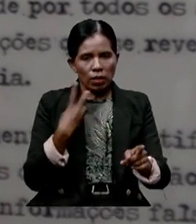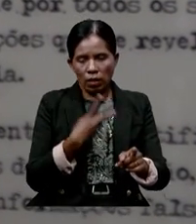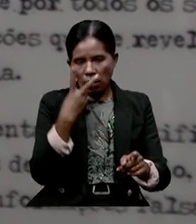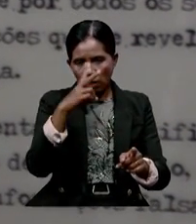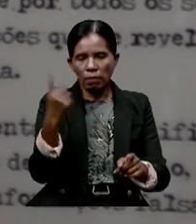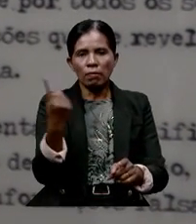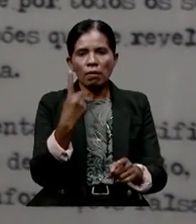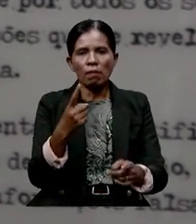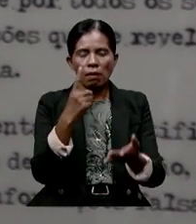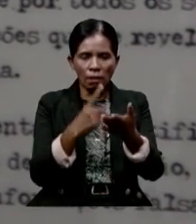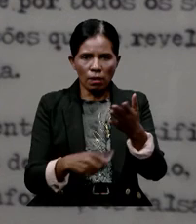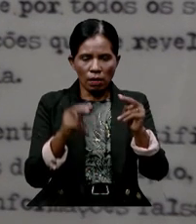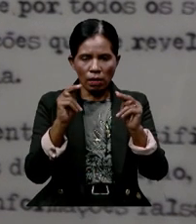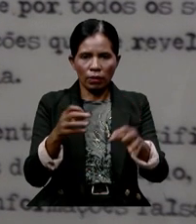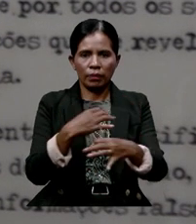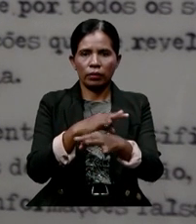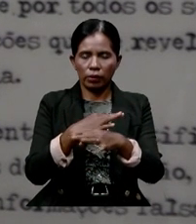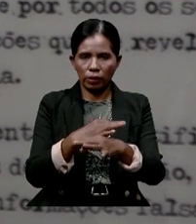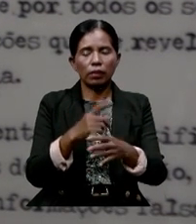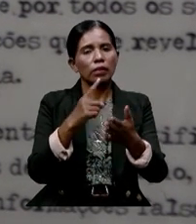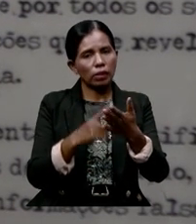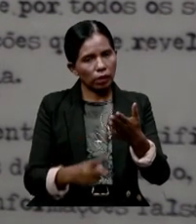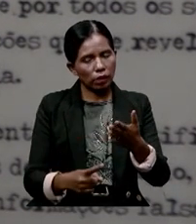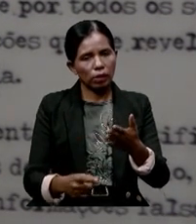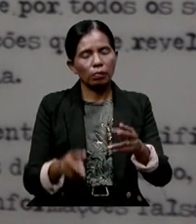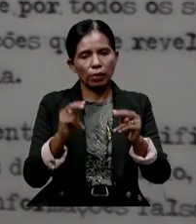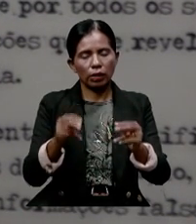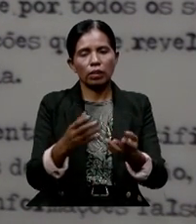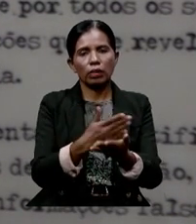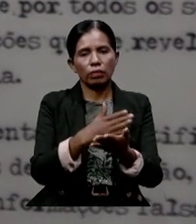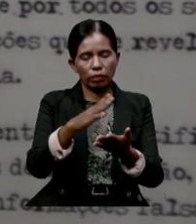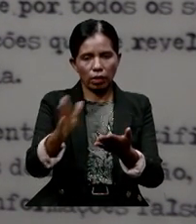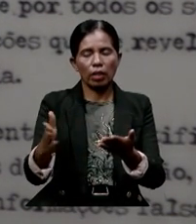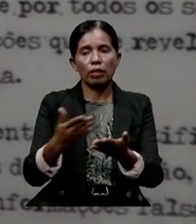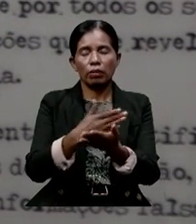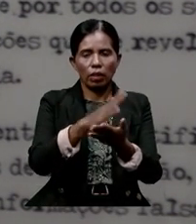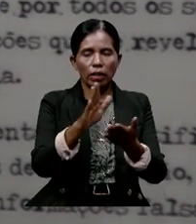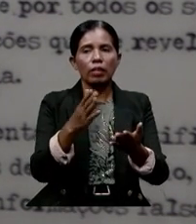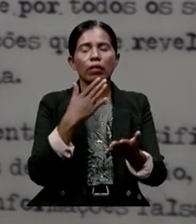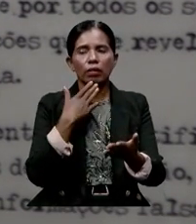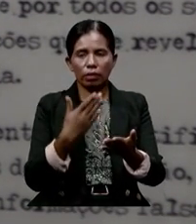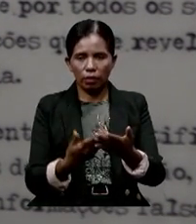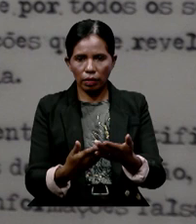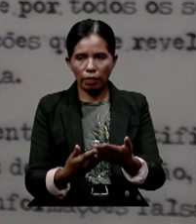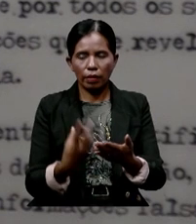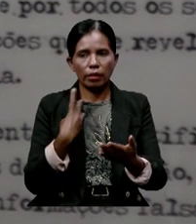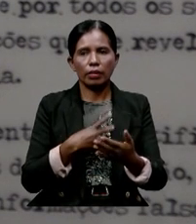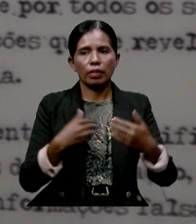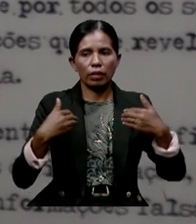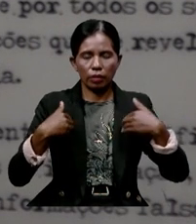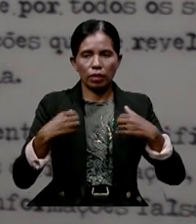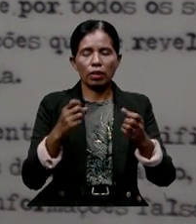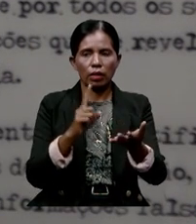fatin sai de ma precisa dia, sai de ma precisa melhor ali o tan ne ita se ia termos de